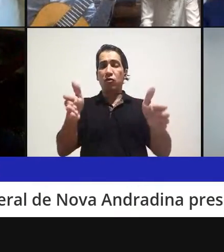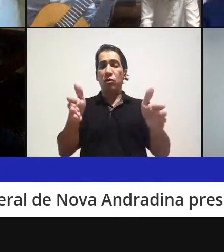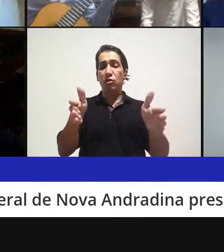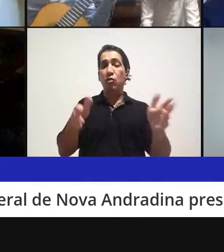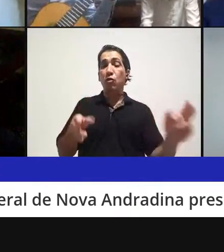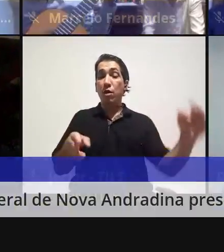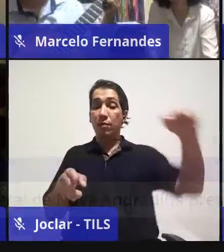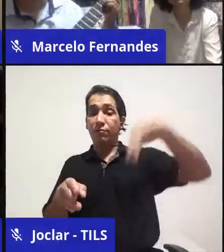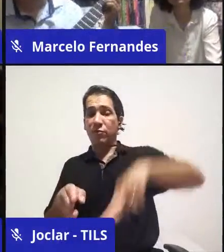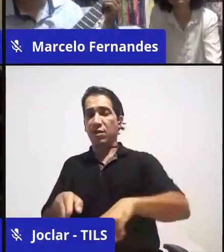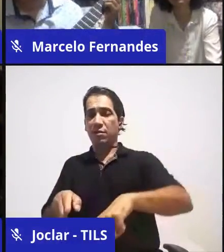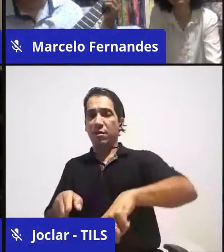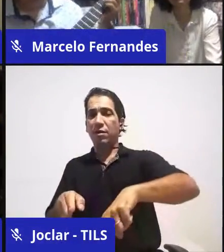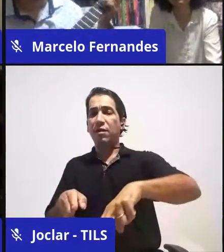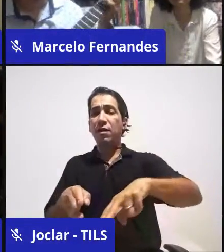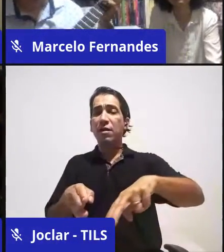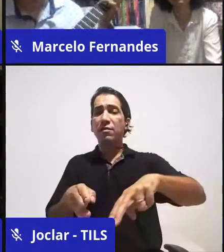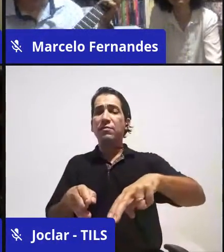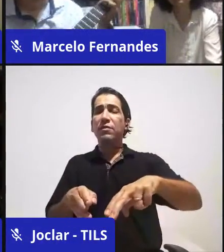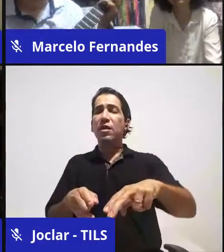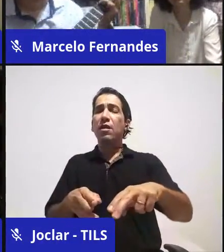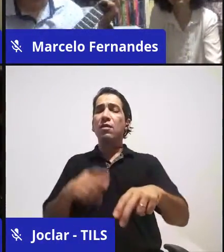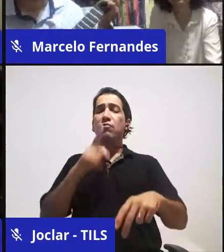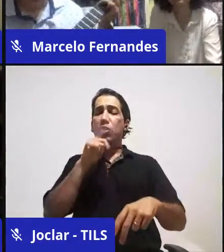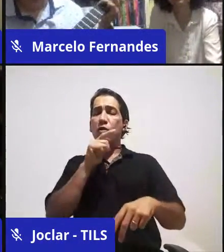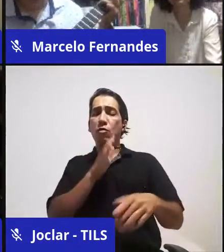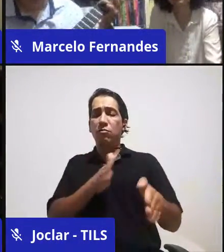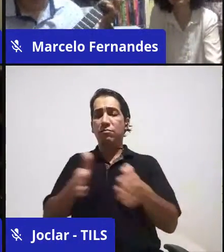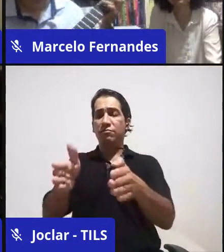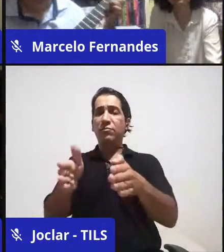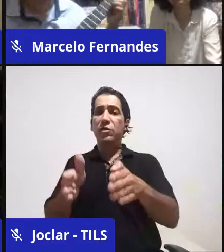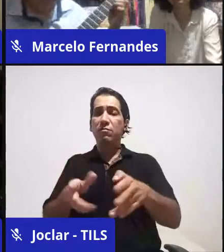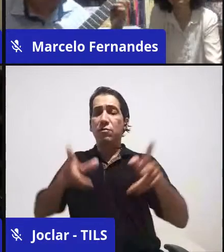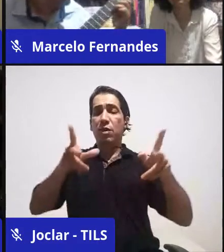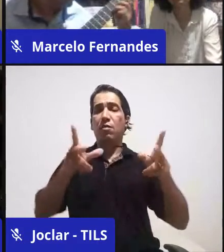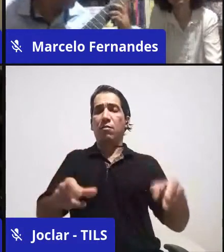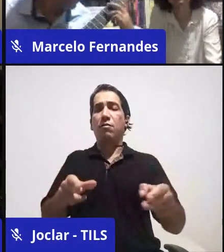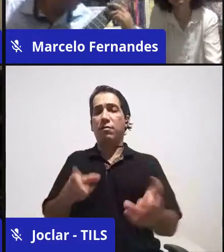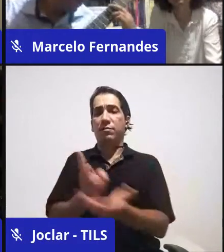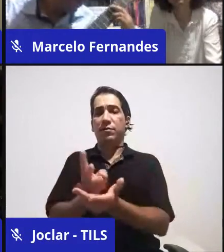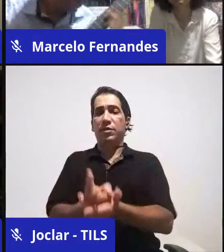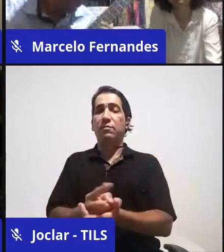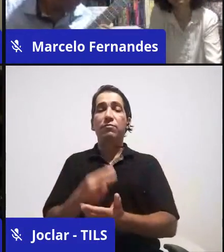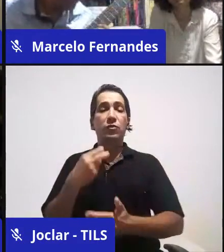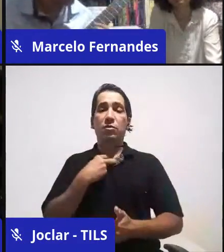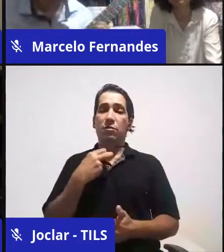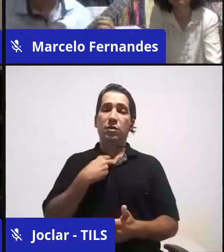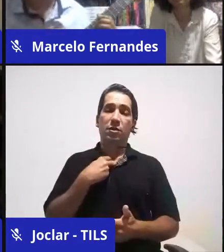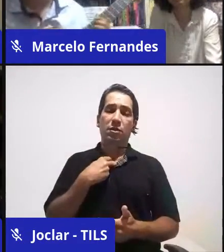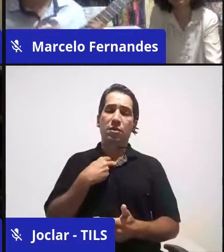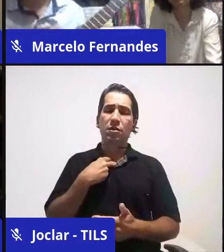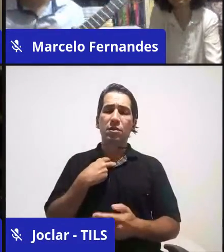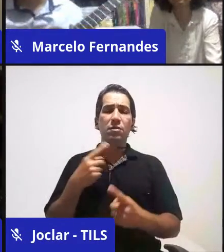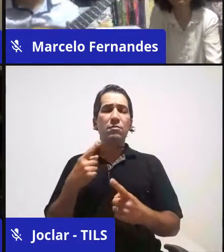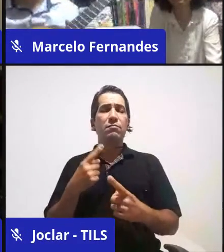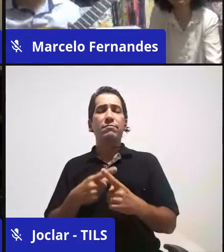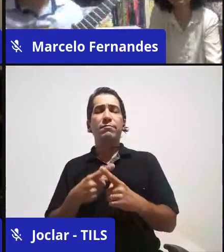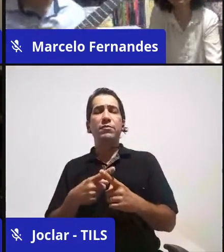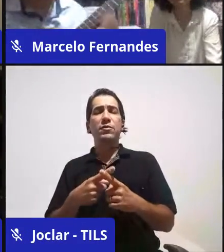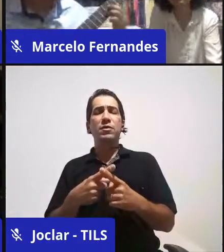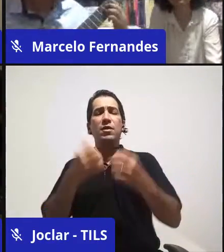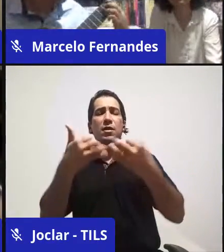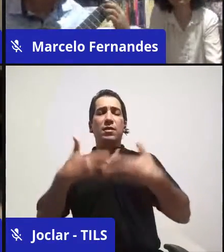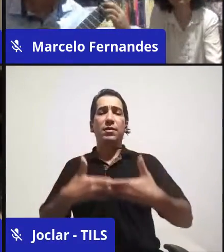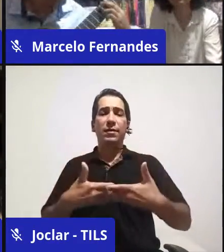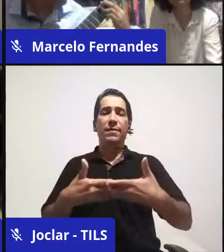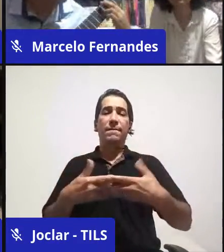nem tampouco o homem. O que tem de implícito nessa compreensão do filósofo, né? tem implícito